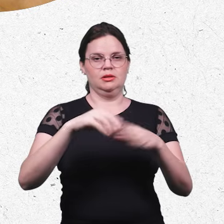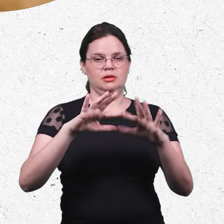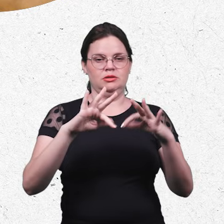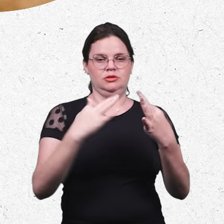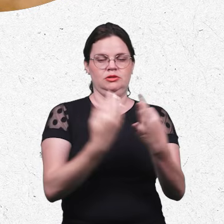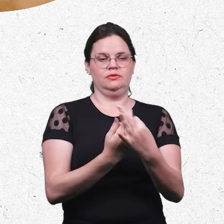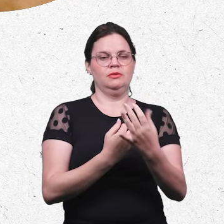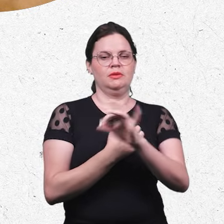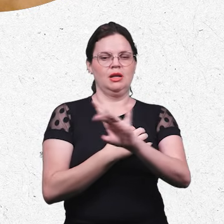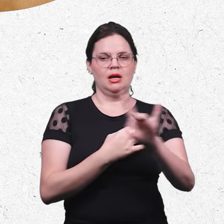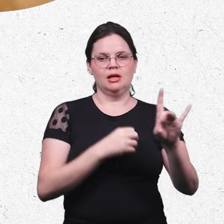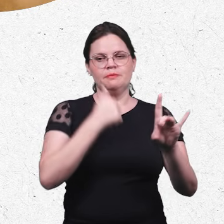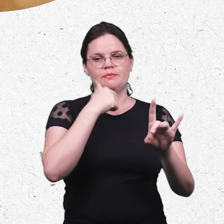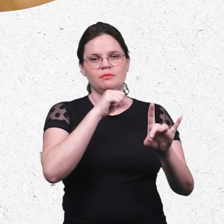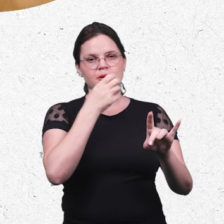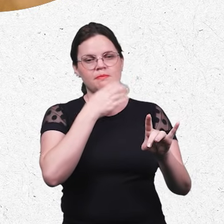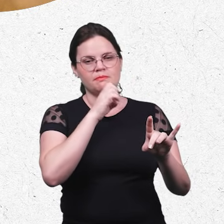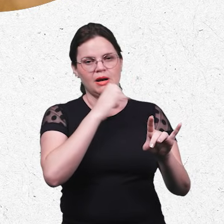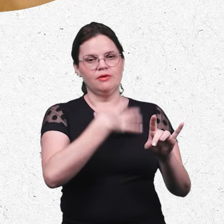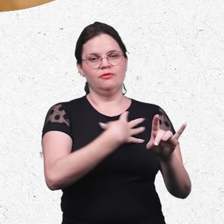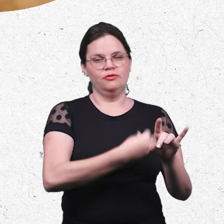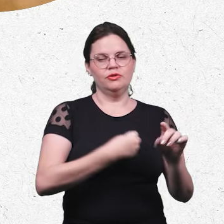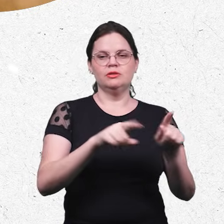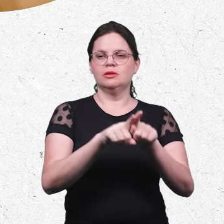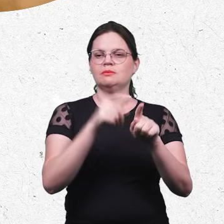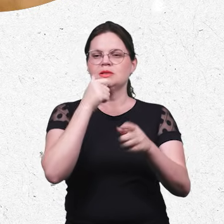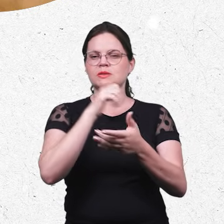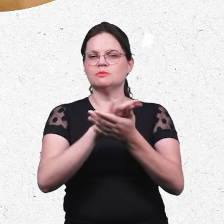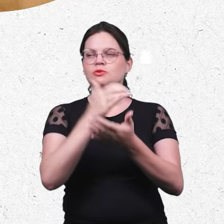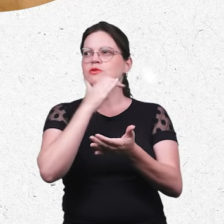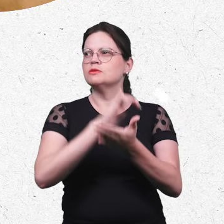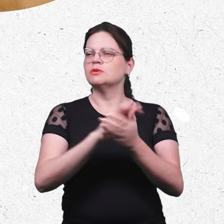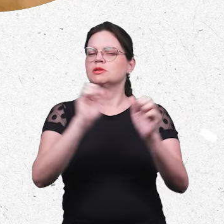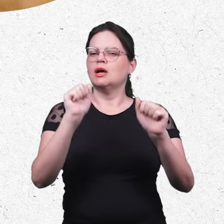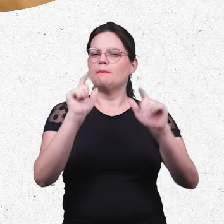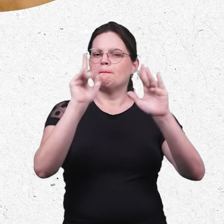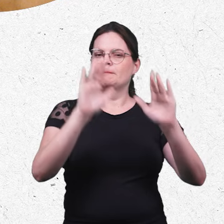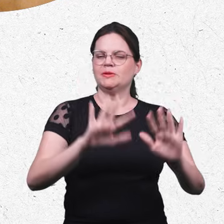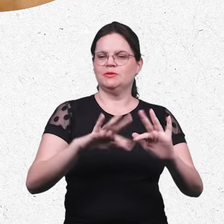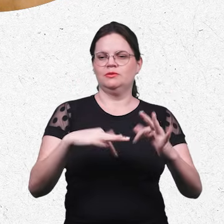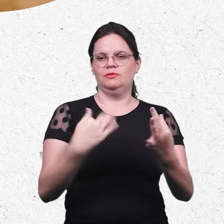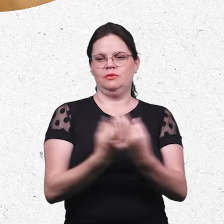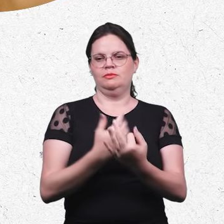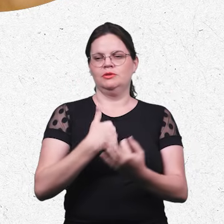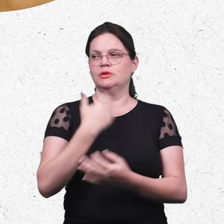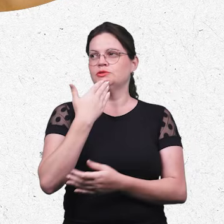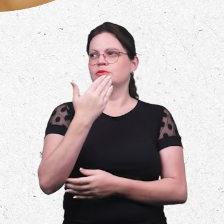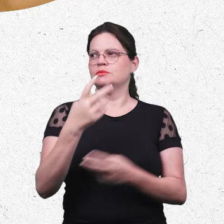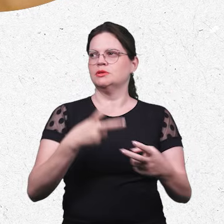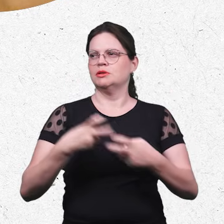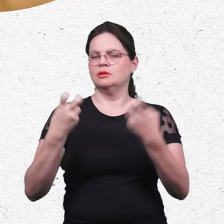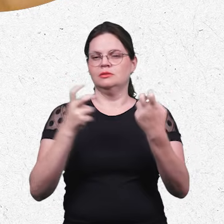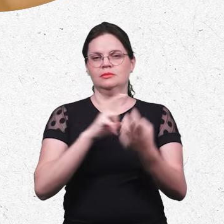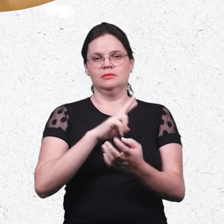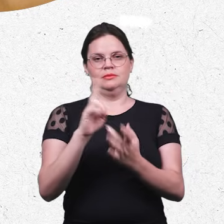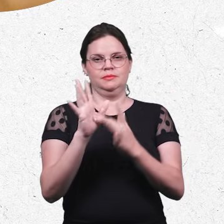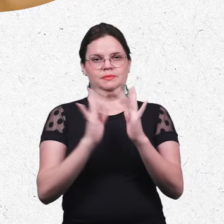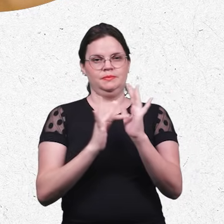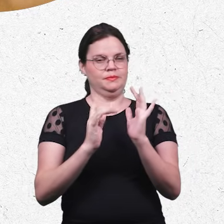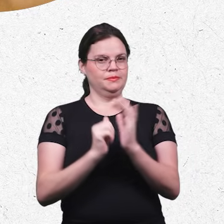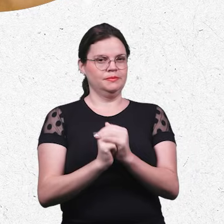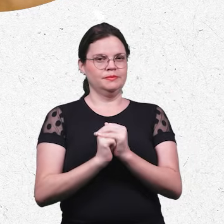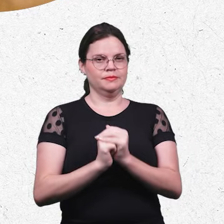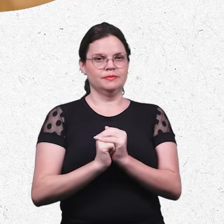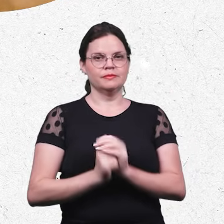lares, pais e filhos. Meu Deus, pedimos a bênção do Senhor quanto às nossas famílias. É o clamor que fazemos em nome do Teu